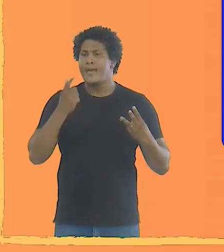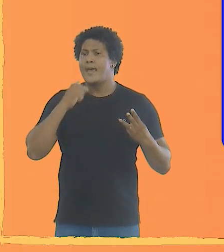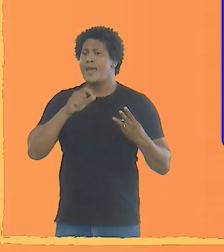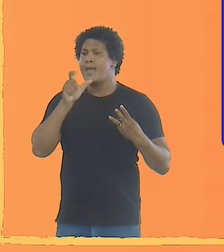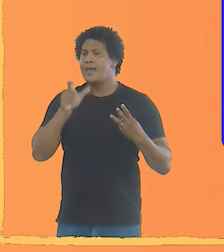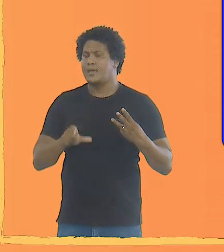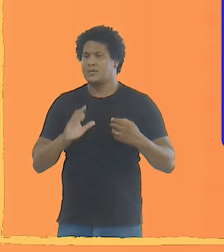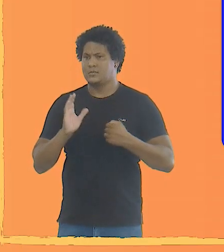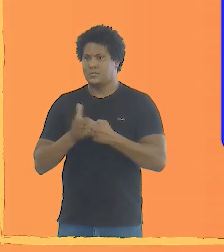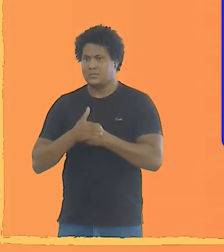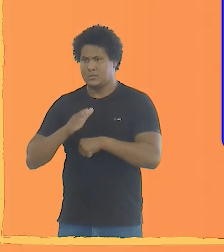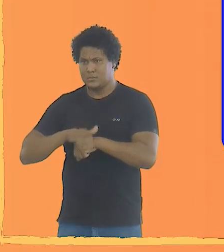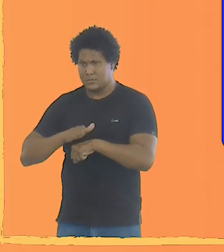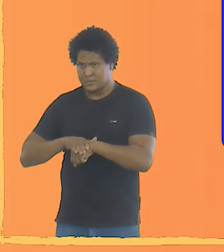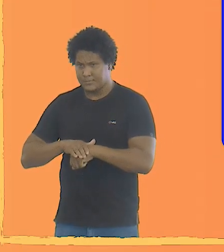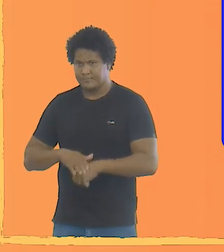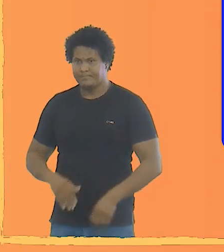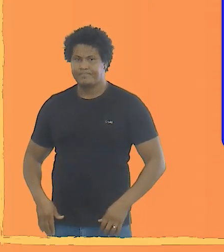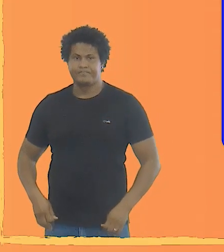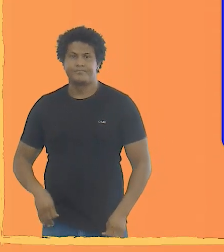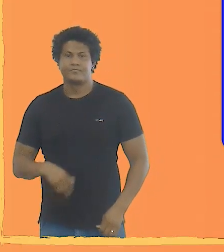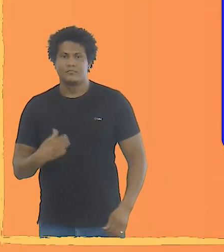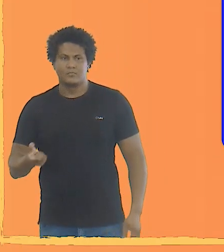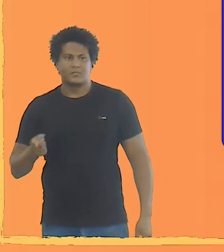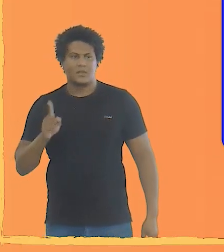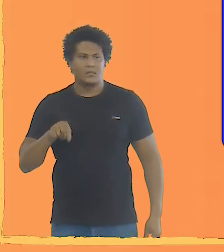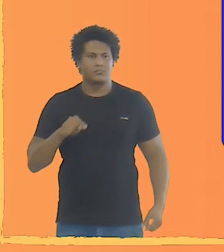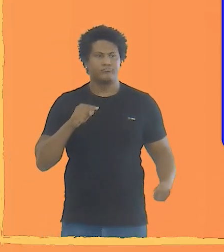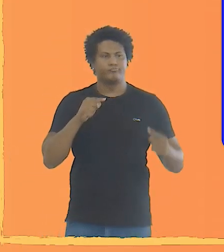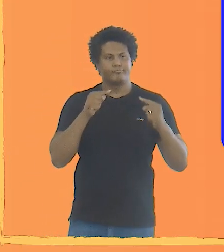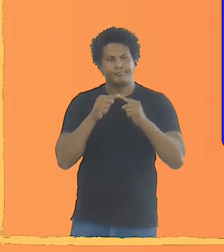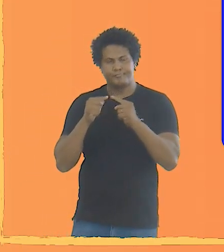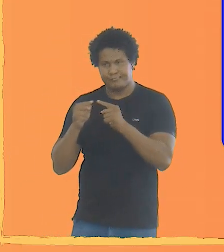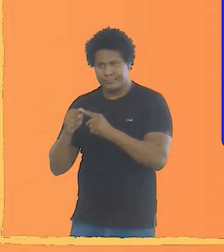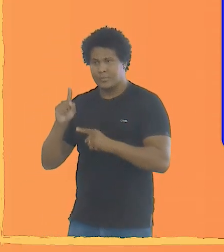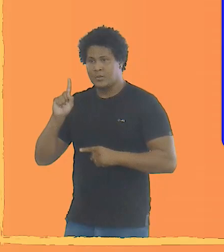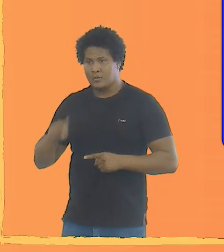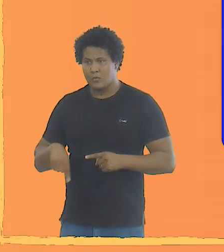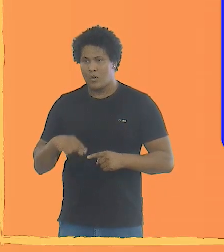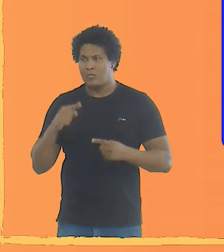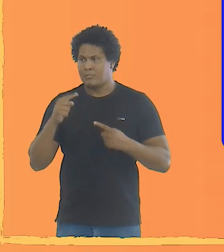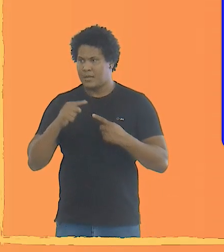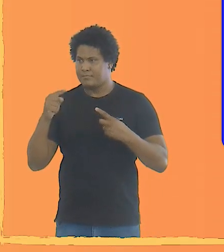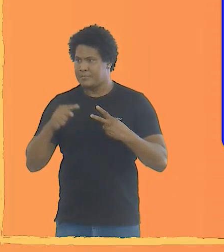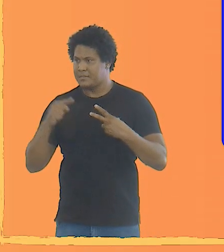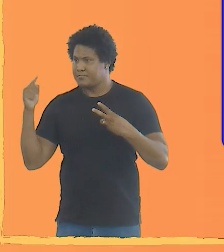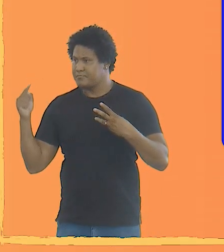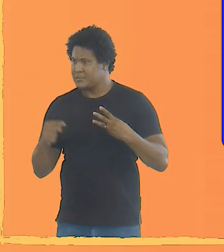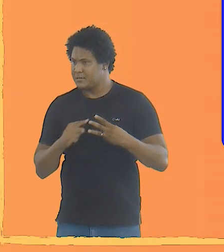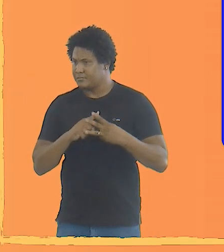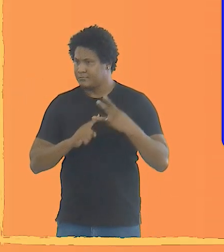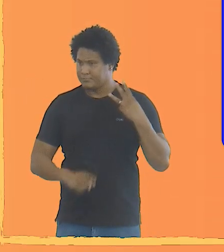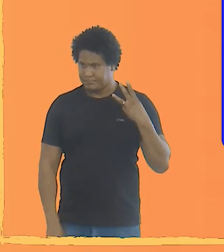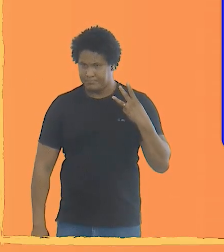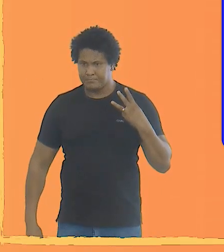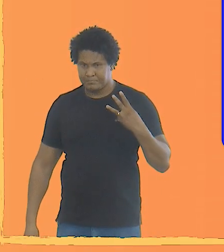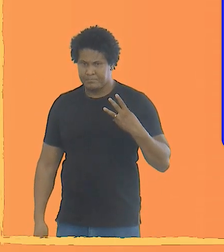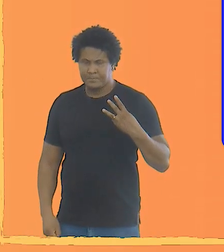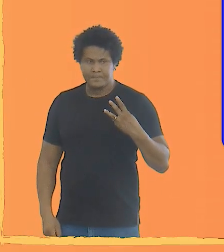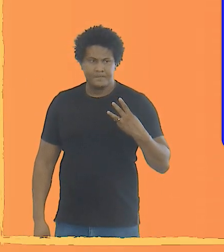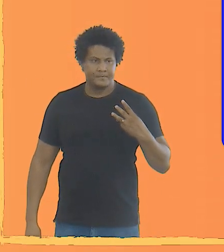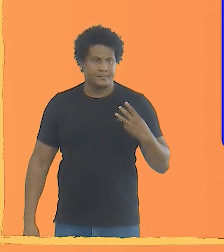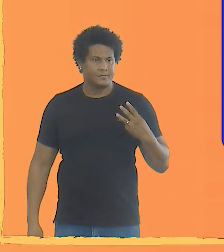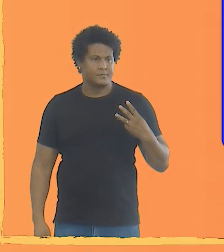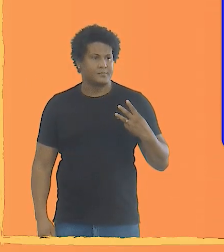o personagem, qual é o objeto e qual é o cômodo da casa onde o objeto foi escondido. Eu preciso dessas 3 coisas,